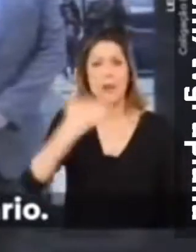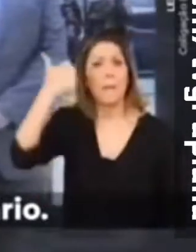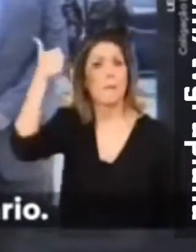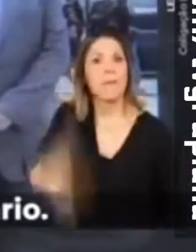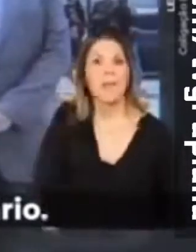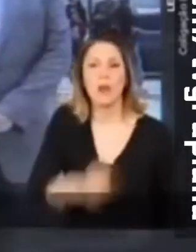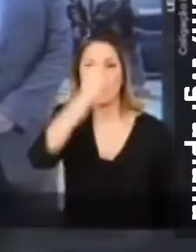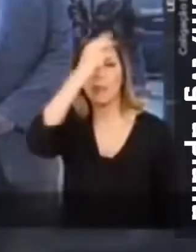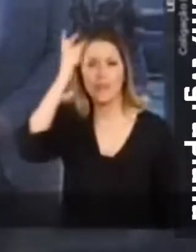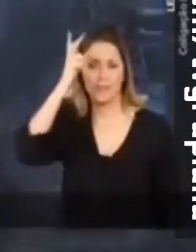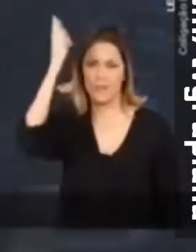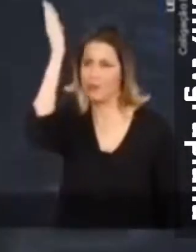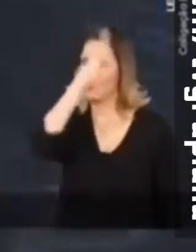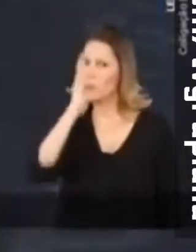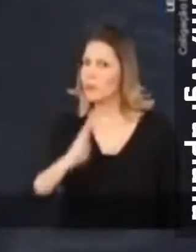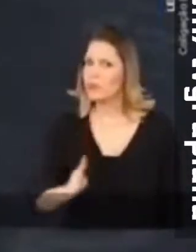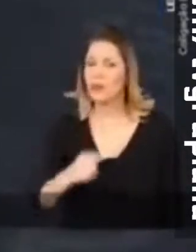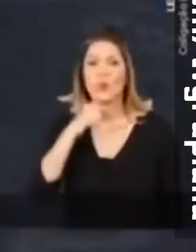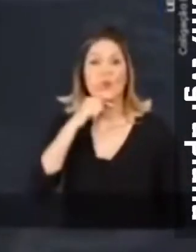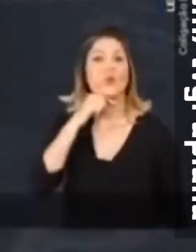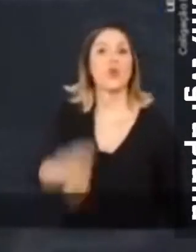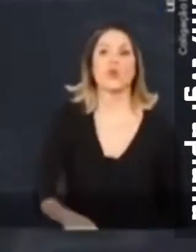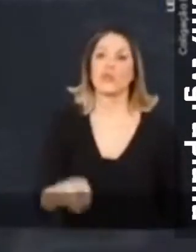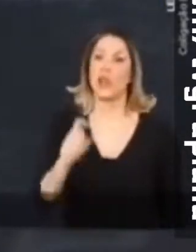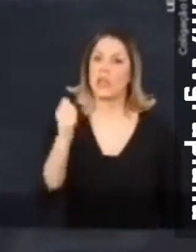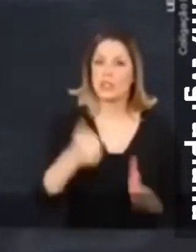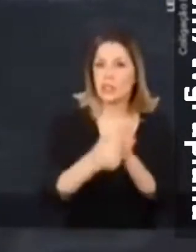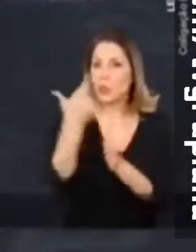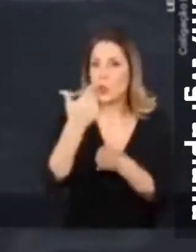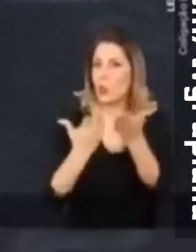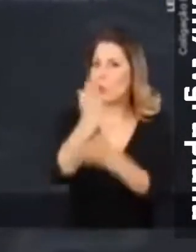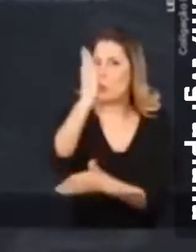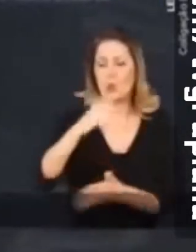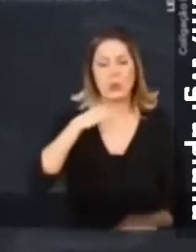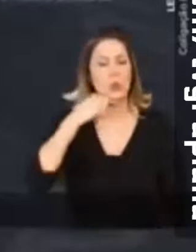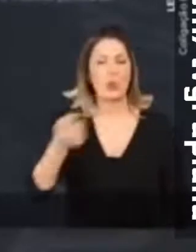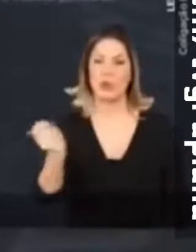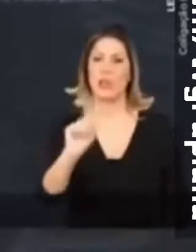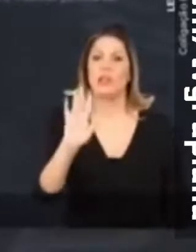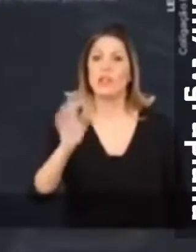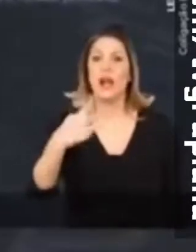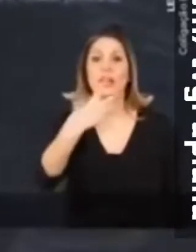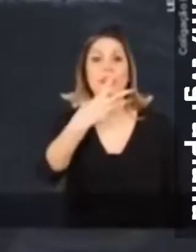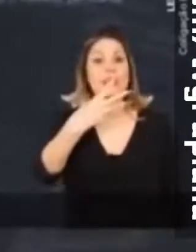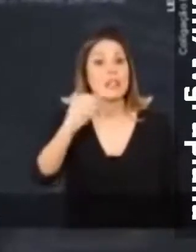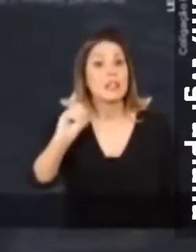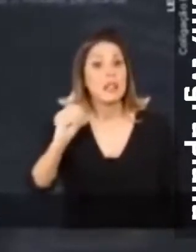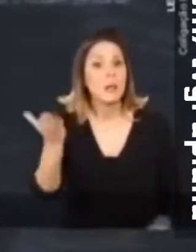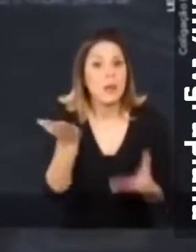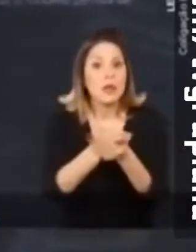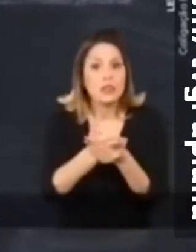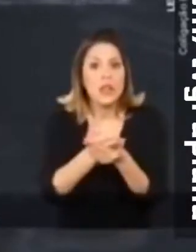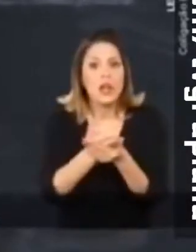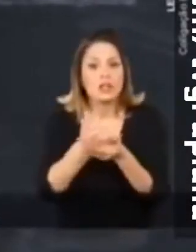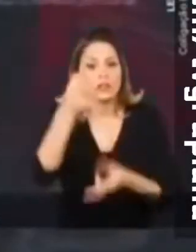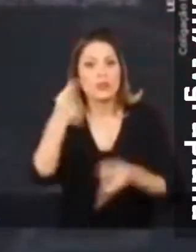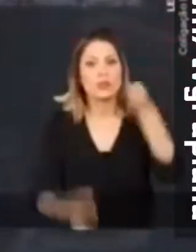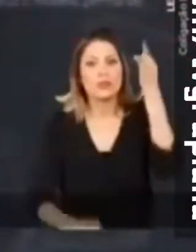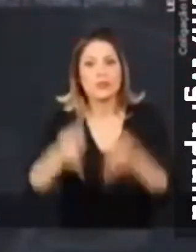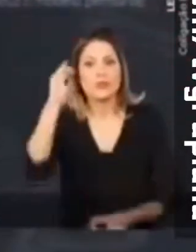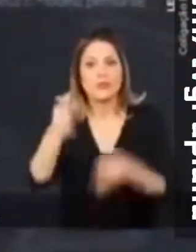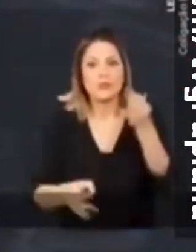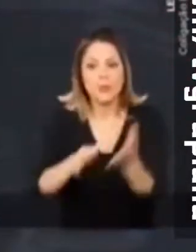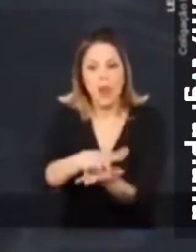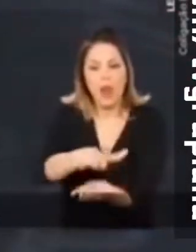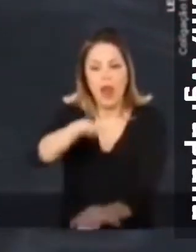presidiário. Haddad foi o pior prefeito do Brasil e não conseguiu se reeleger. Responde a mais de